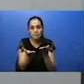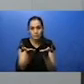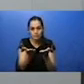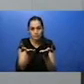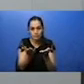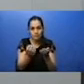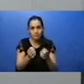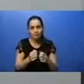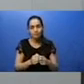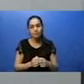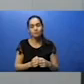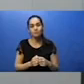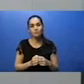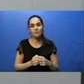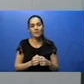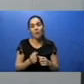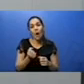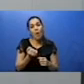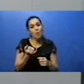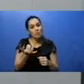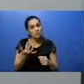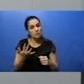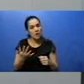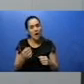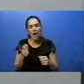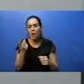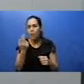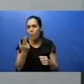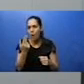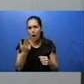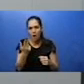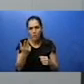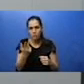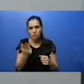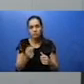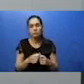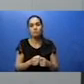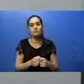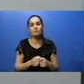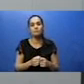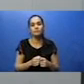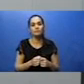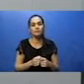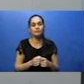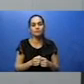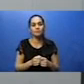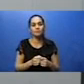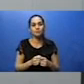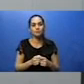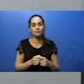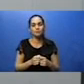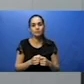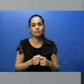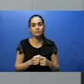dos reagentes será exatamente igual ao que eu vou obter no produto formado.